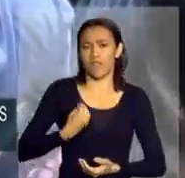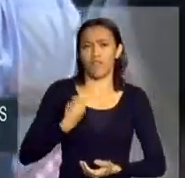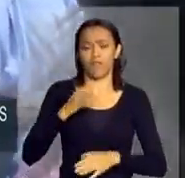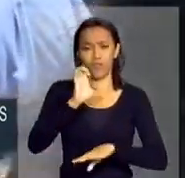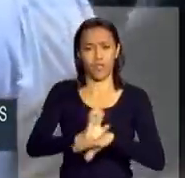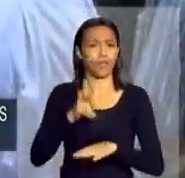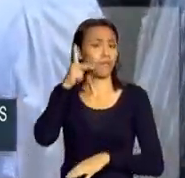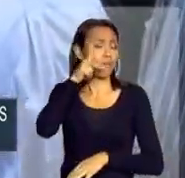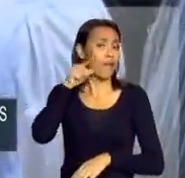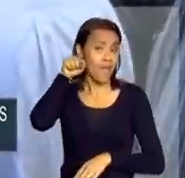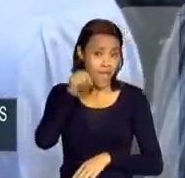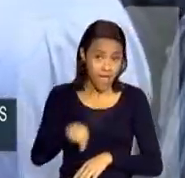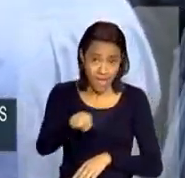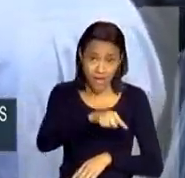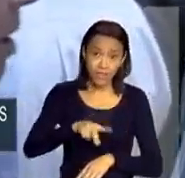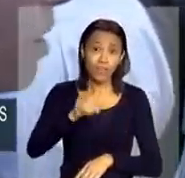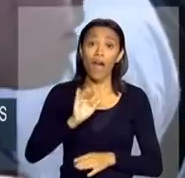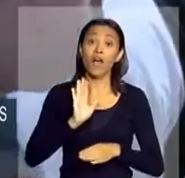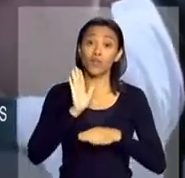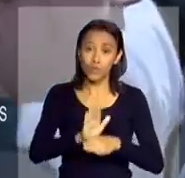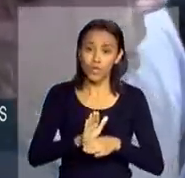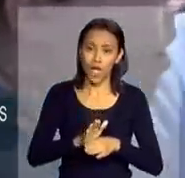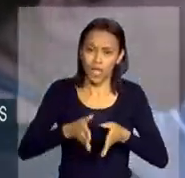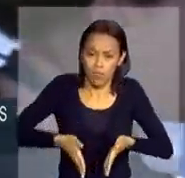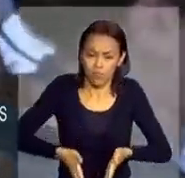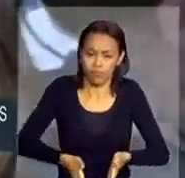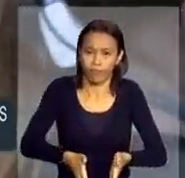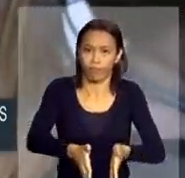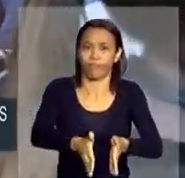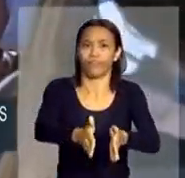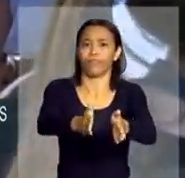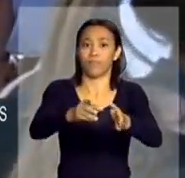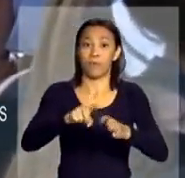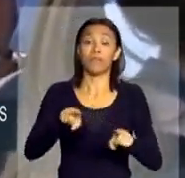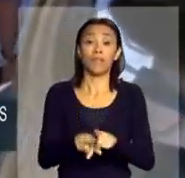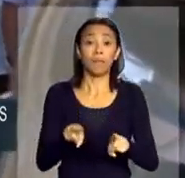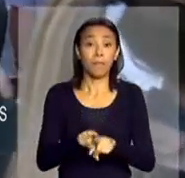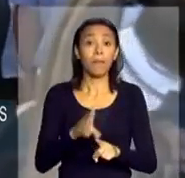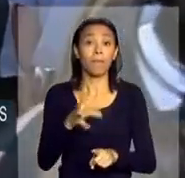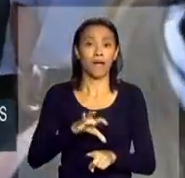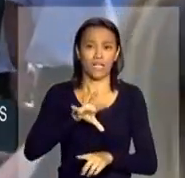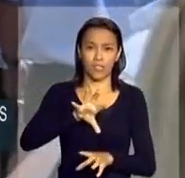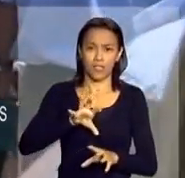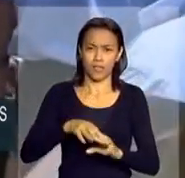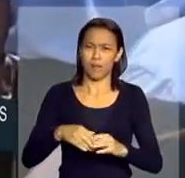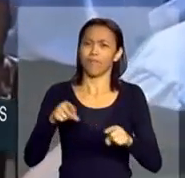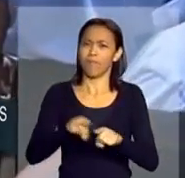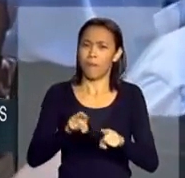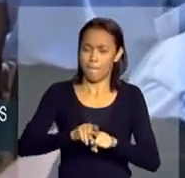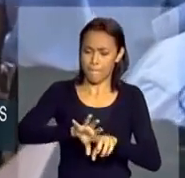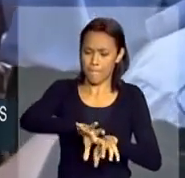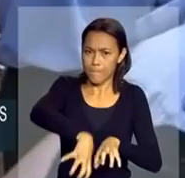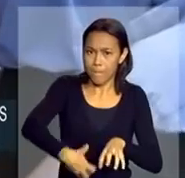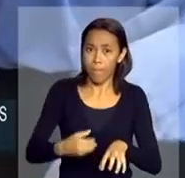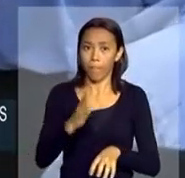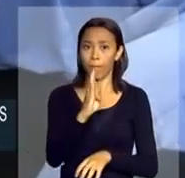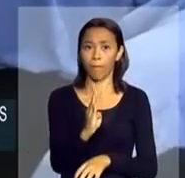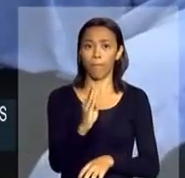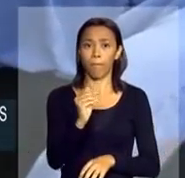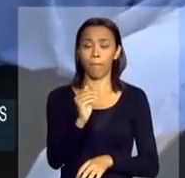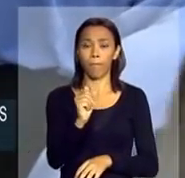para abertura de estradas vicinais, como também para escavação de barreiras. Com a